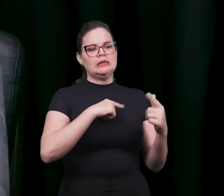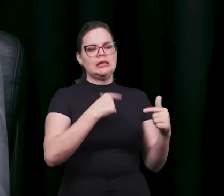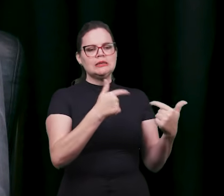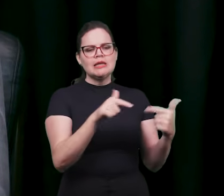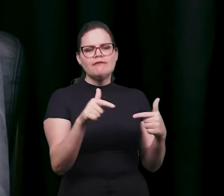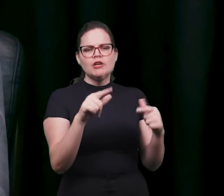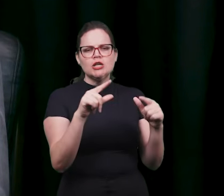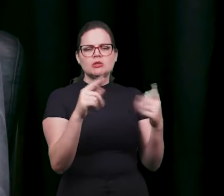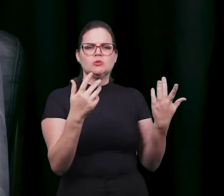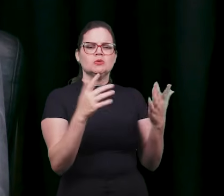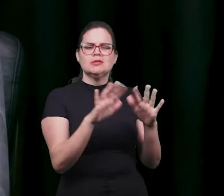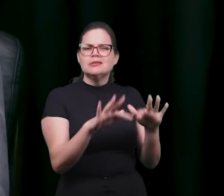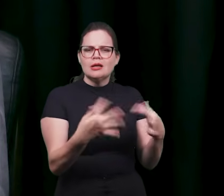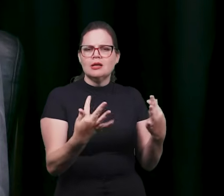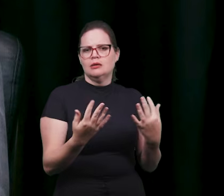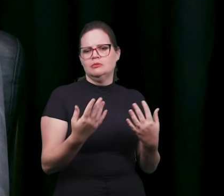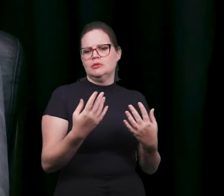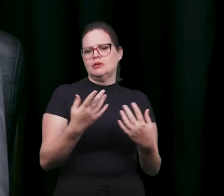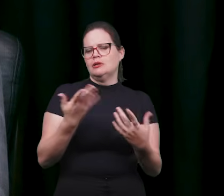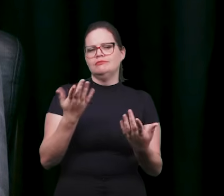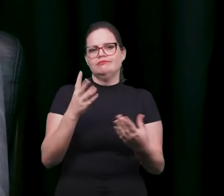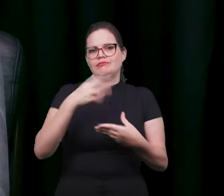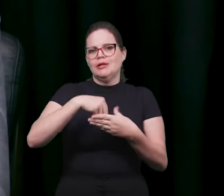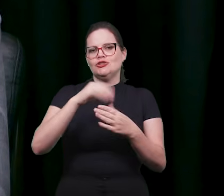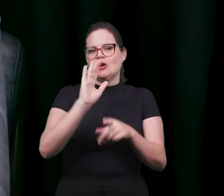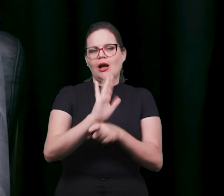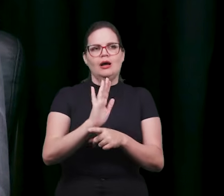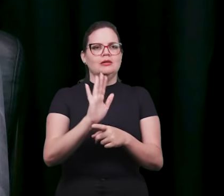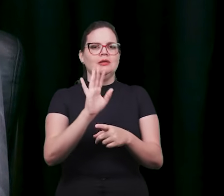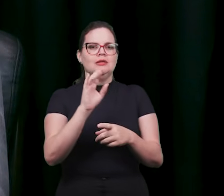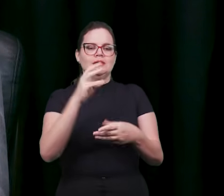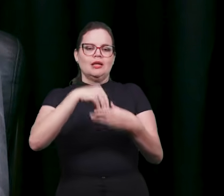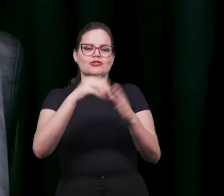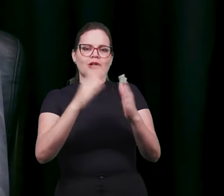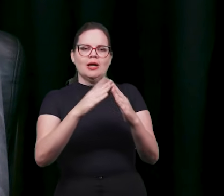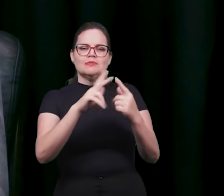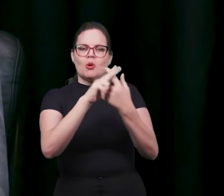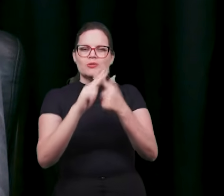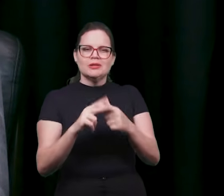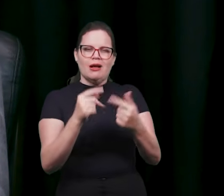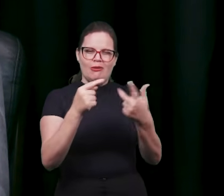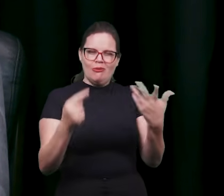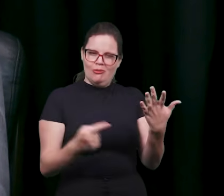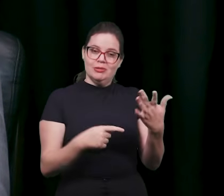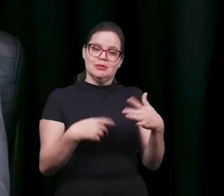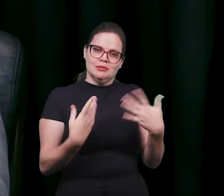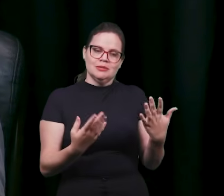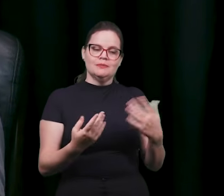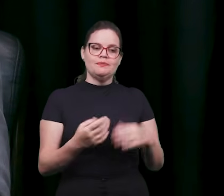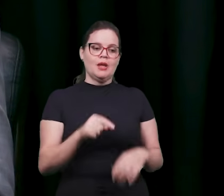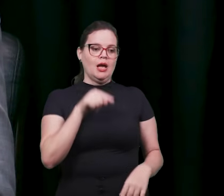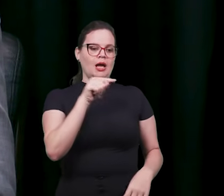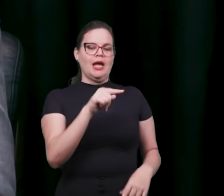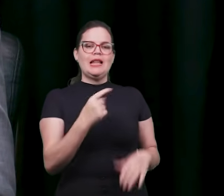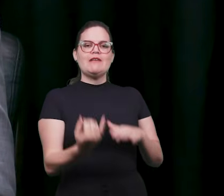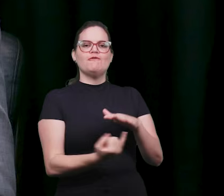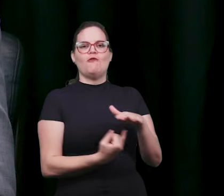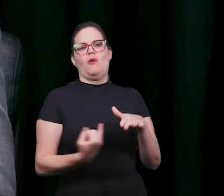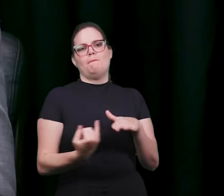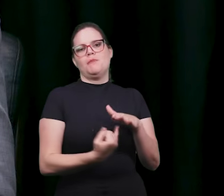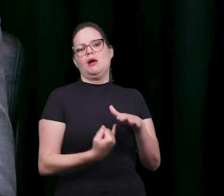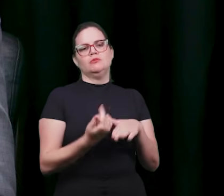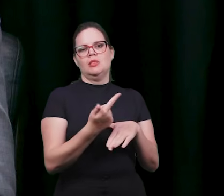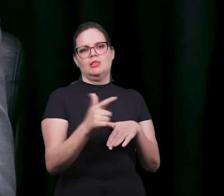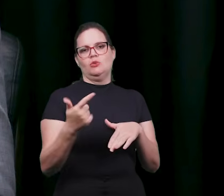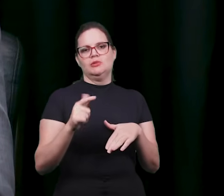ou até mesmo nos nossos lares. E esse empresário, durante muitos anos, ele vivendo na informalidade,